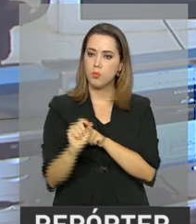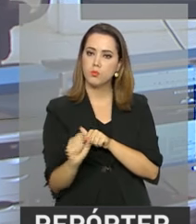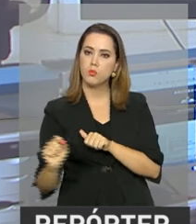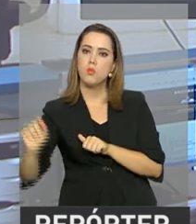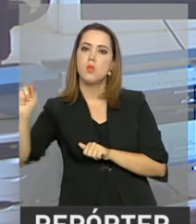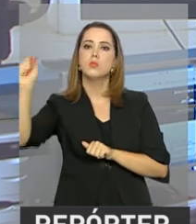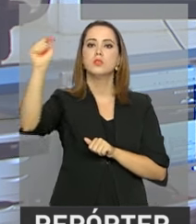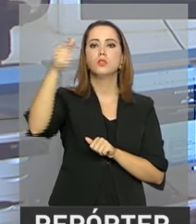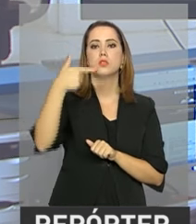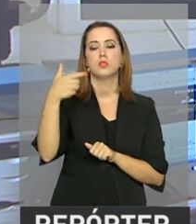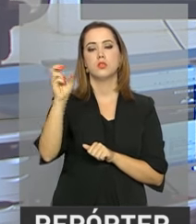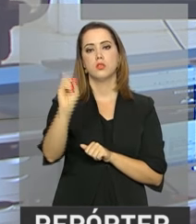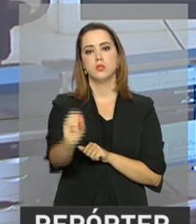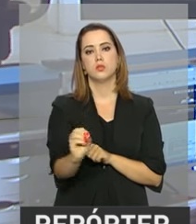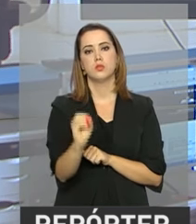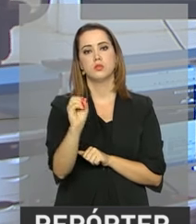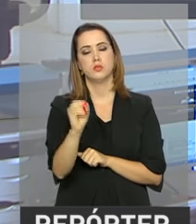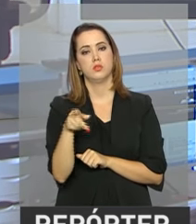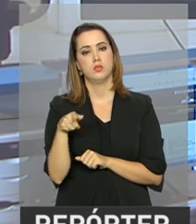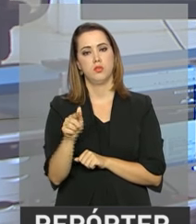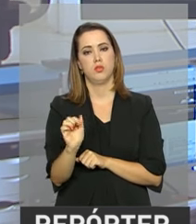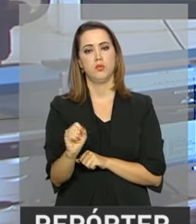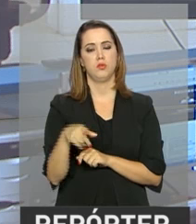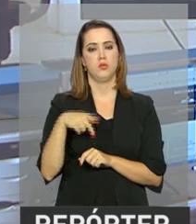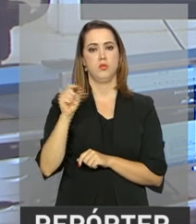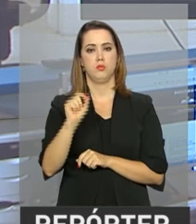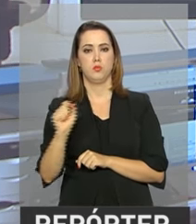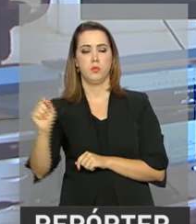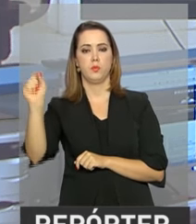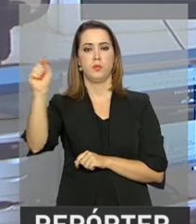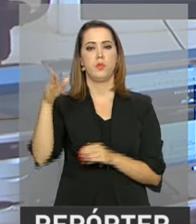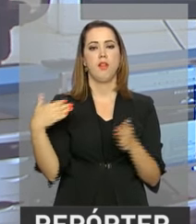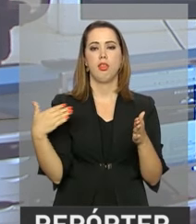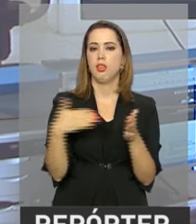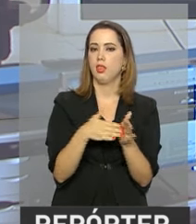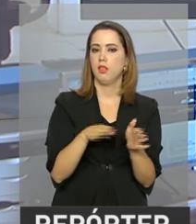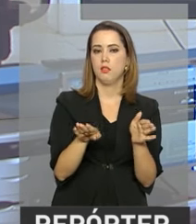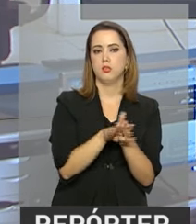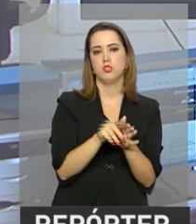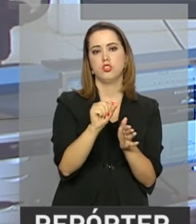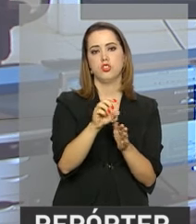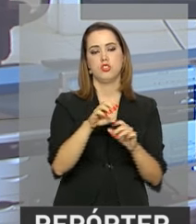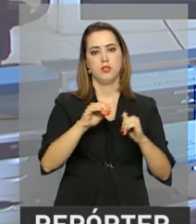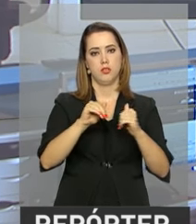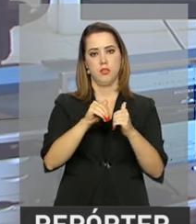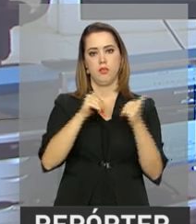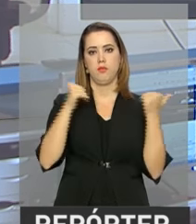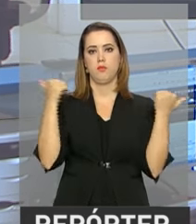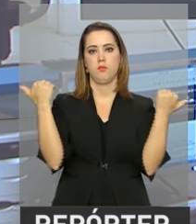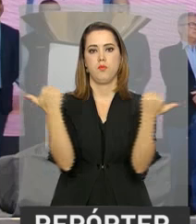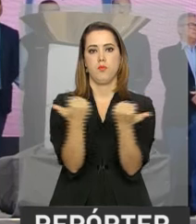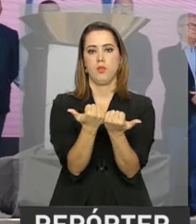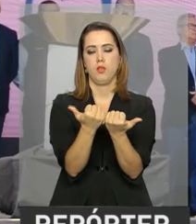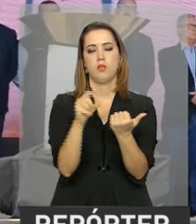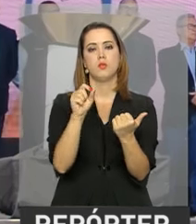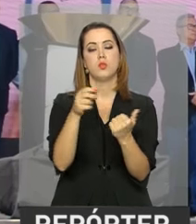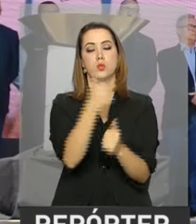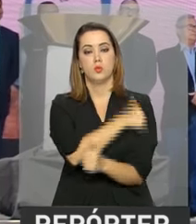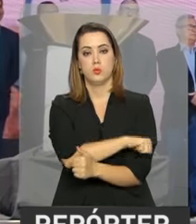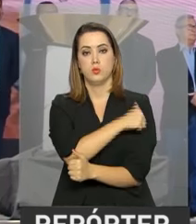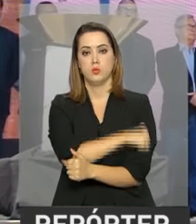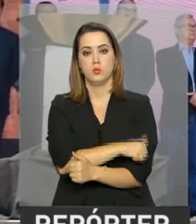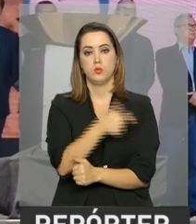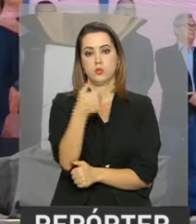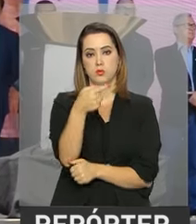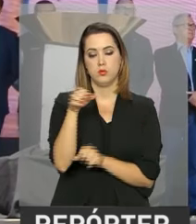250 quilômetros nas 5 regiões do país até chegar ao Maracanã, no Rio de Janeiro, no dia 7 de setembro.